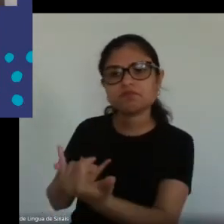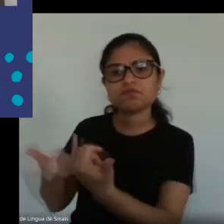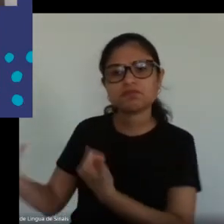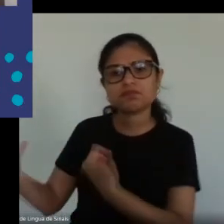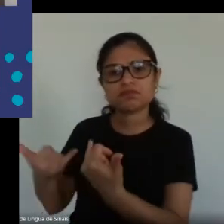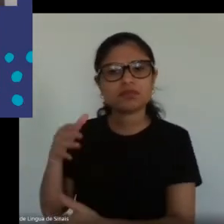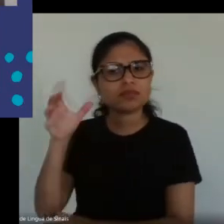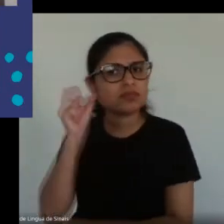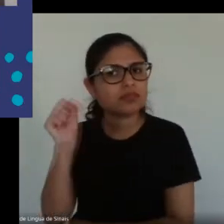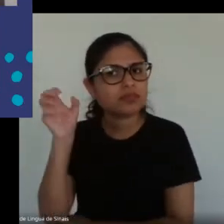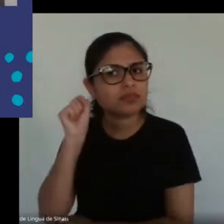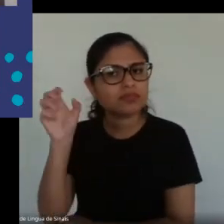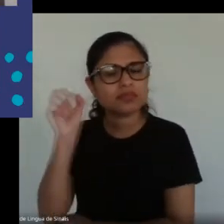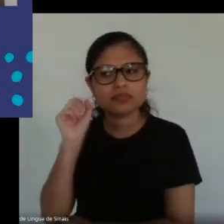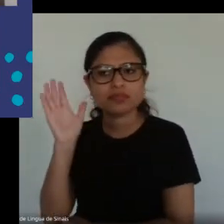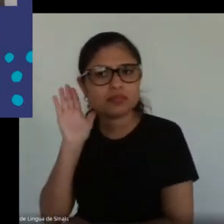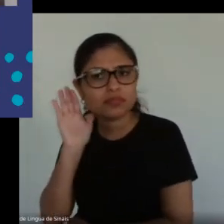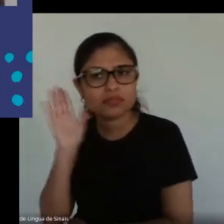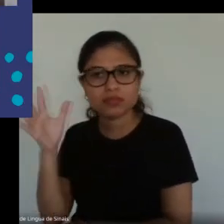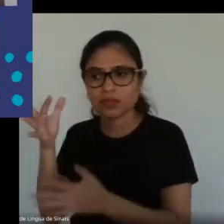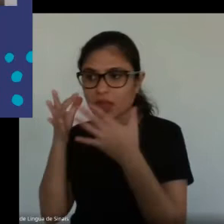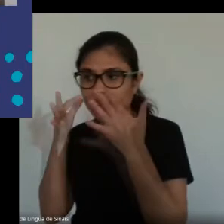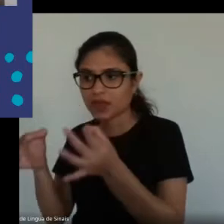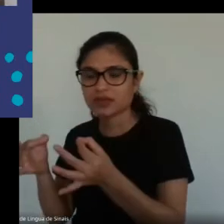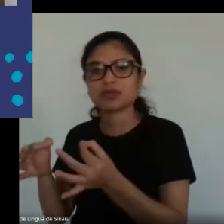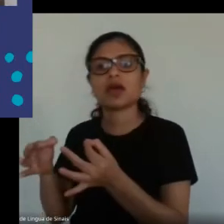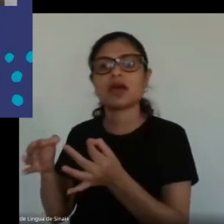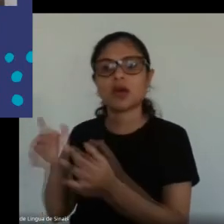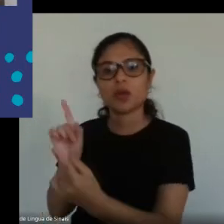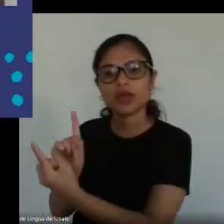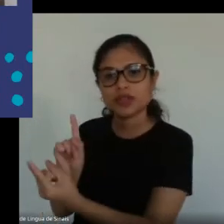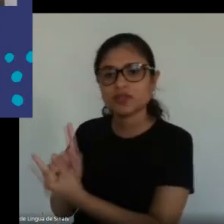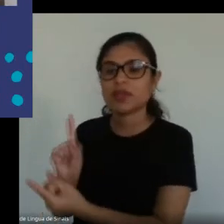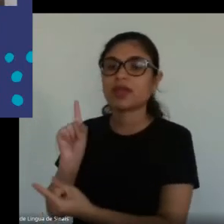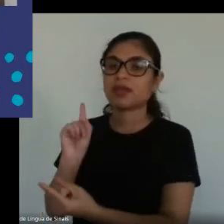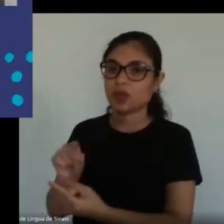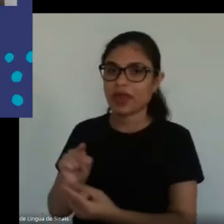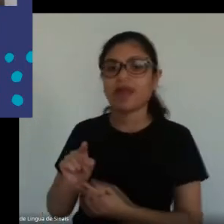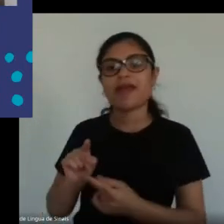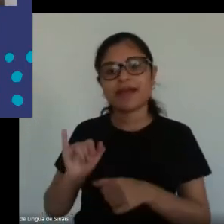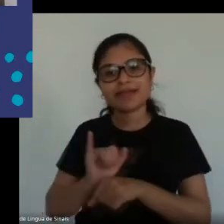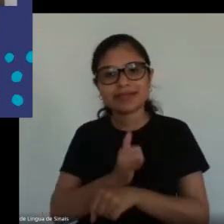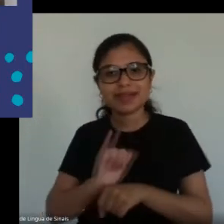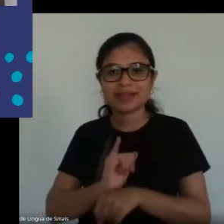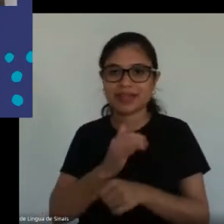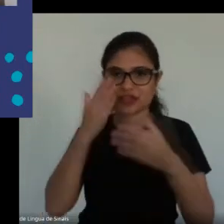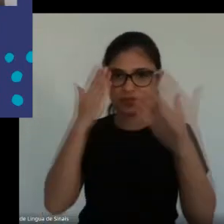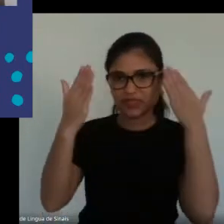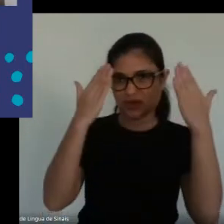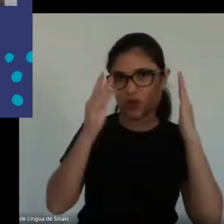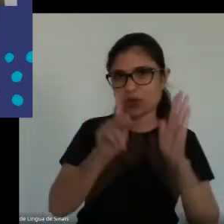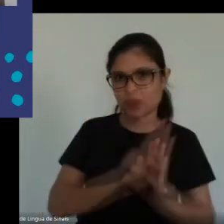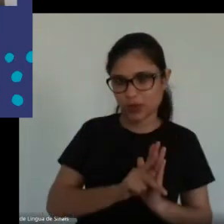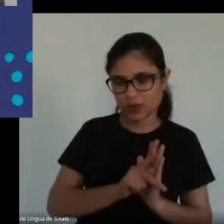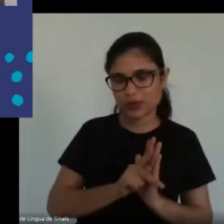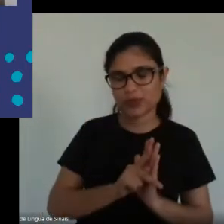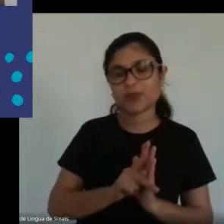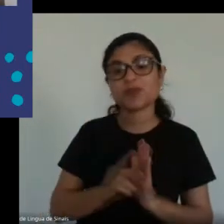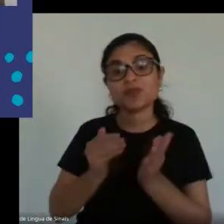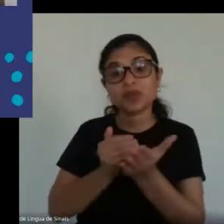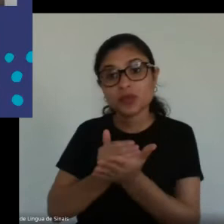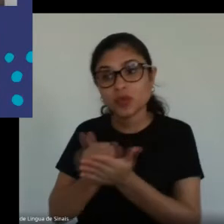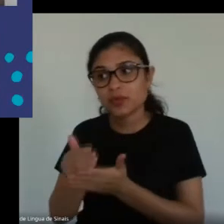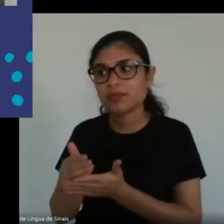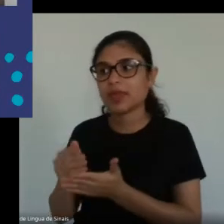entendimento são armas, instrumentos do manejo psicológico. Então, ouvir essas mulheres no